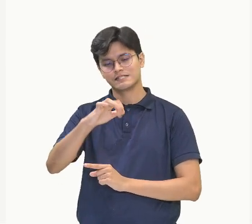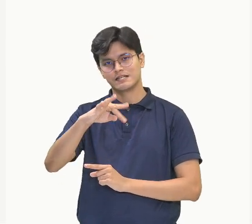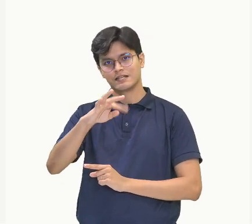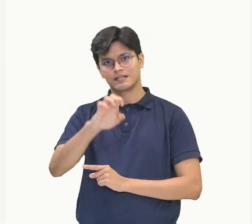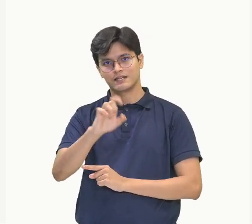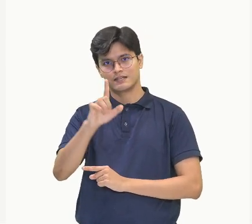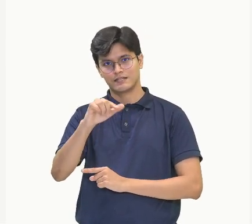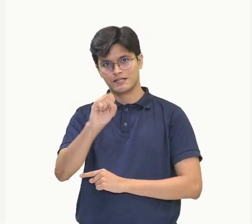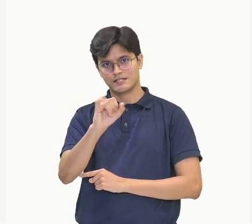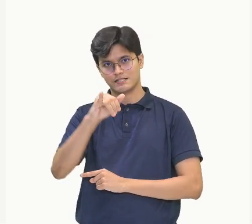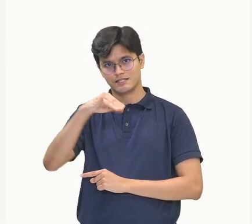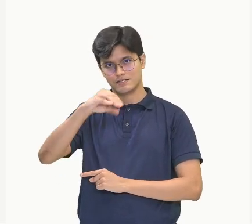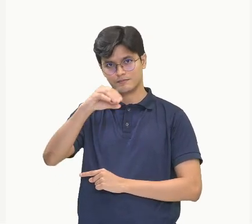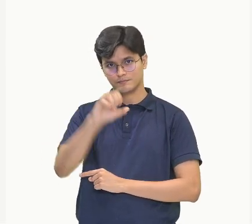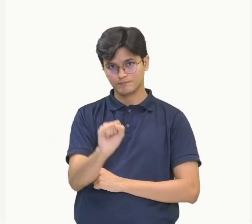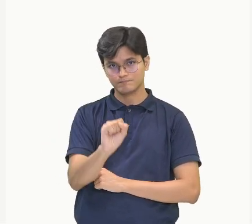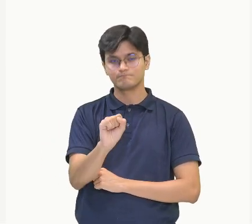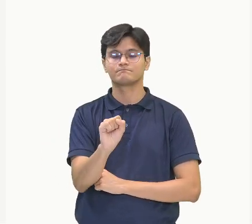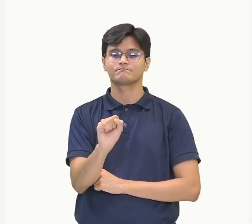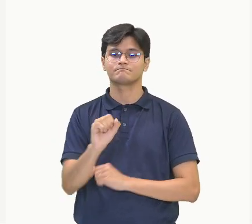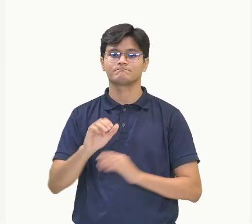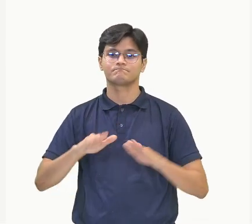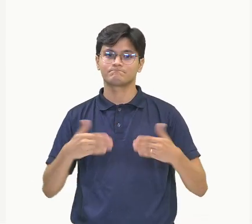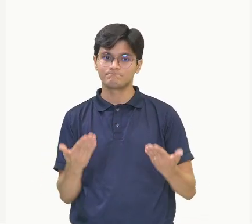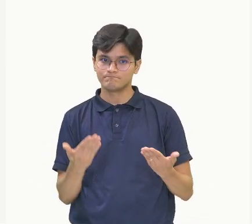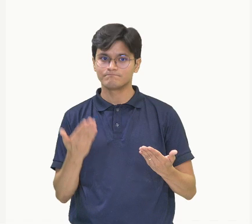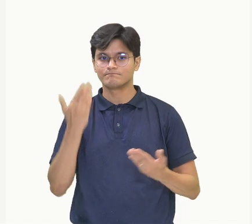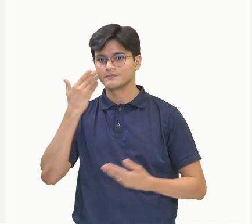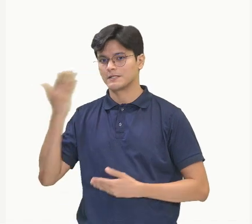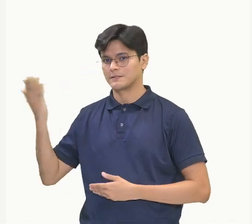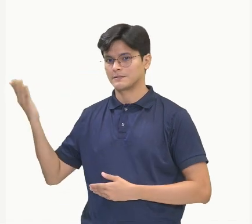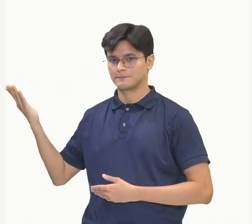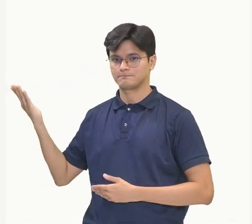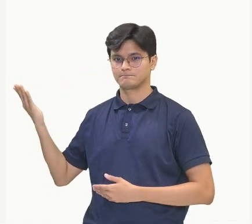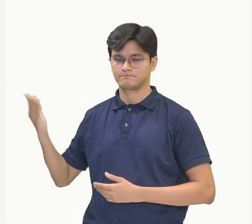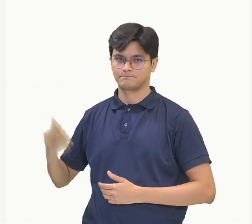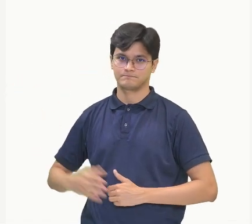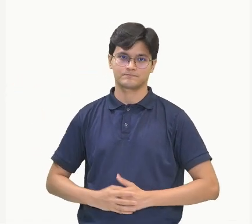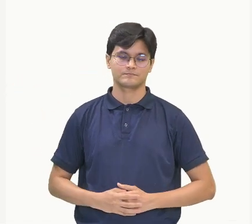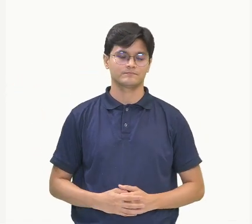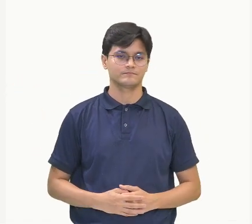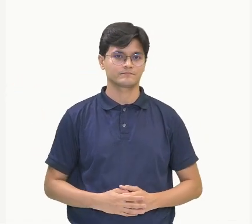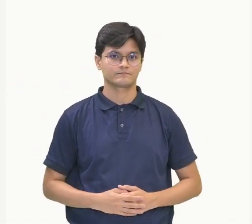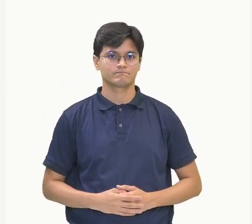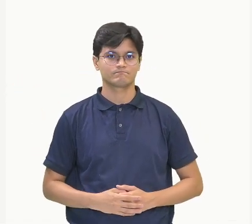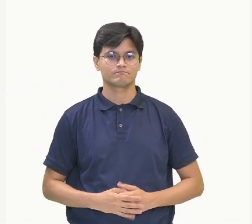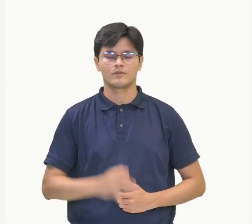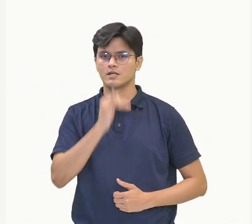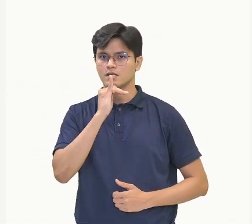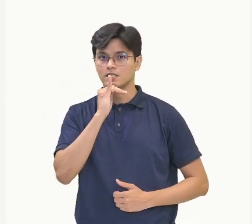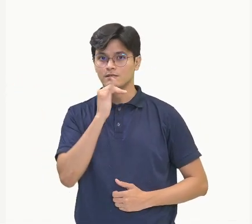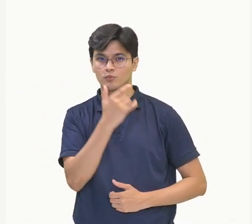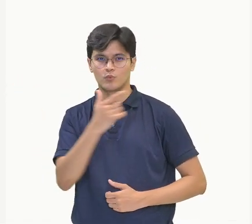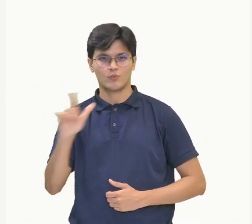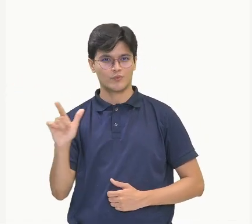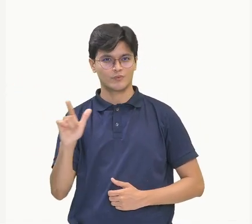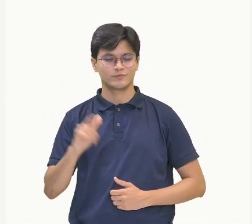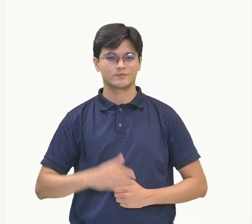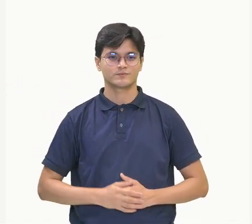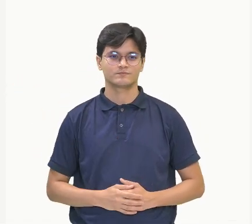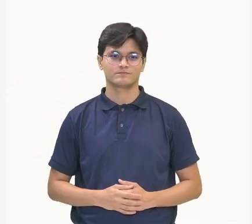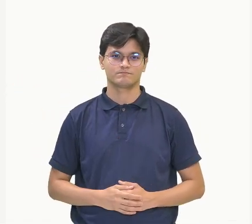bom? Então, aqui nós temos 18 centésimos. No próximo exemplo, ó, qual é a